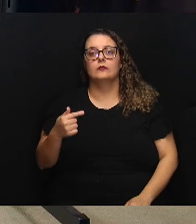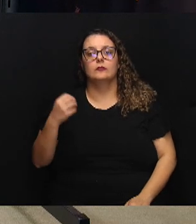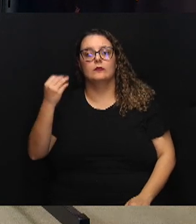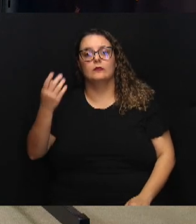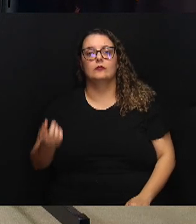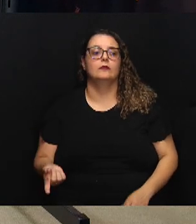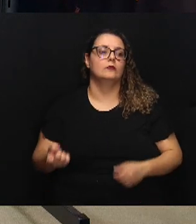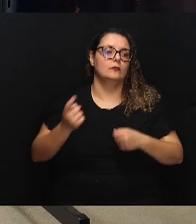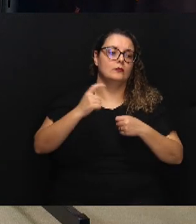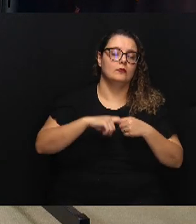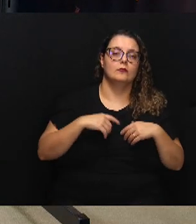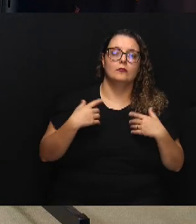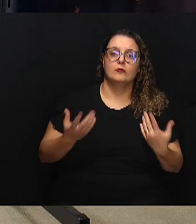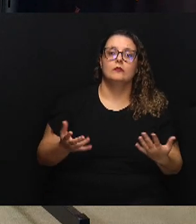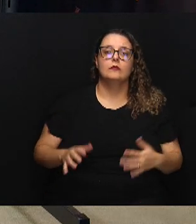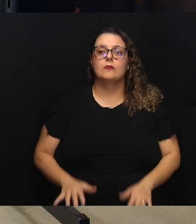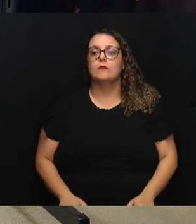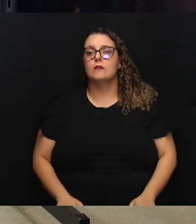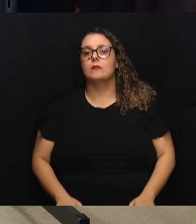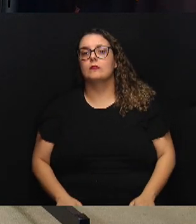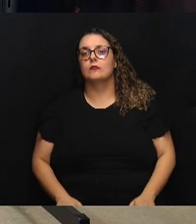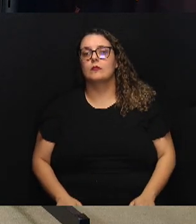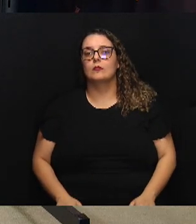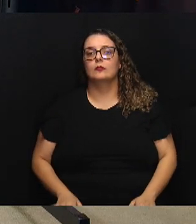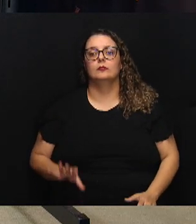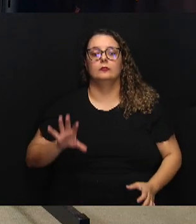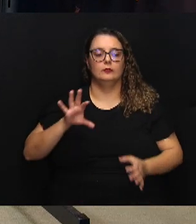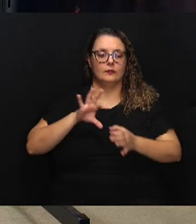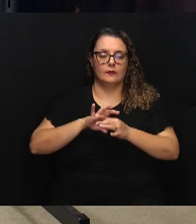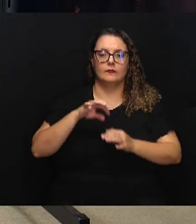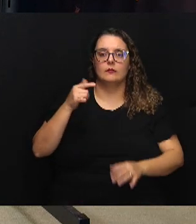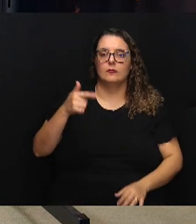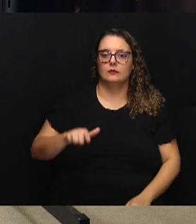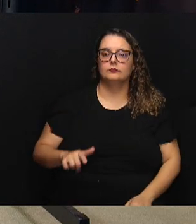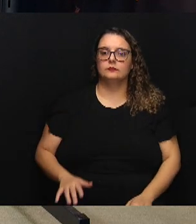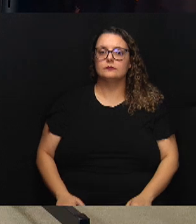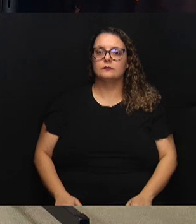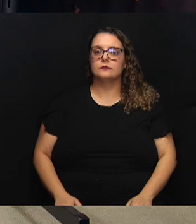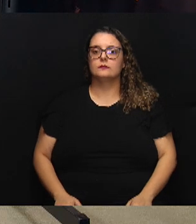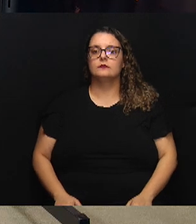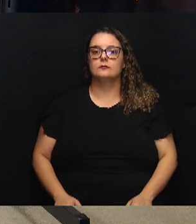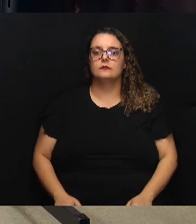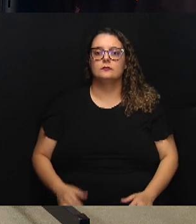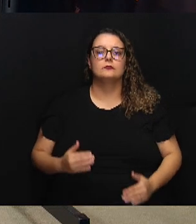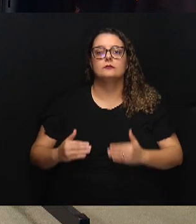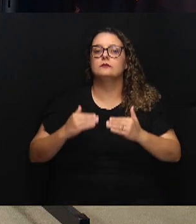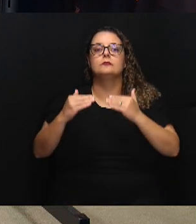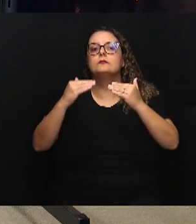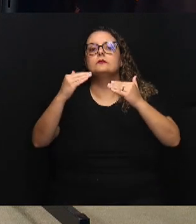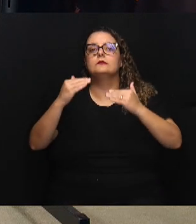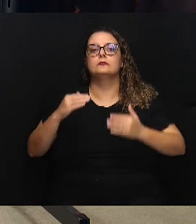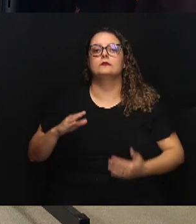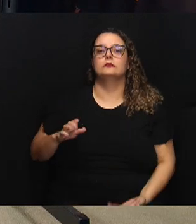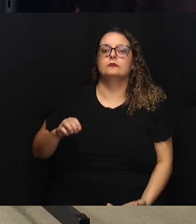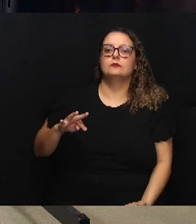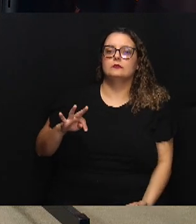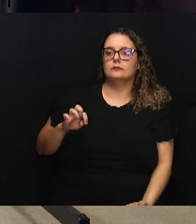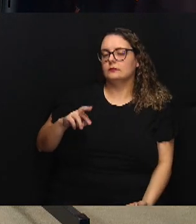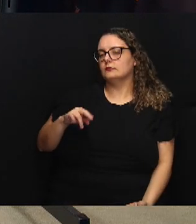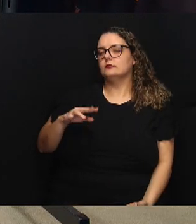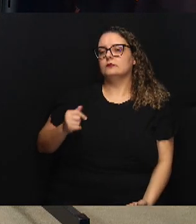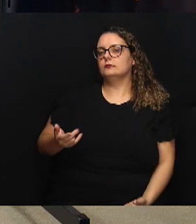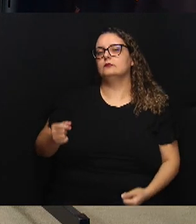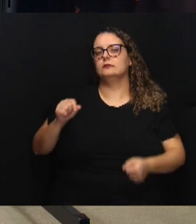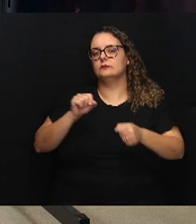eu volto e eu reconectei, né? Eu recarreguei as minhas baterias. Isso faz